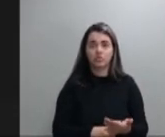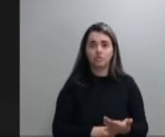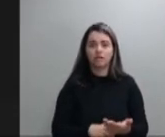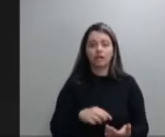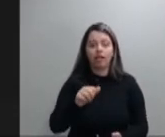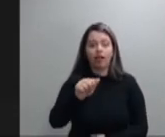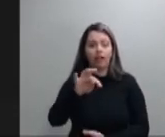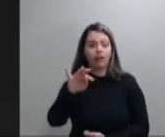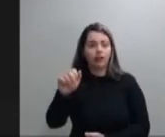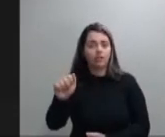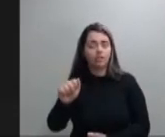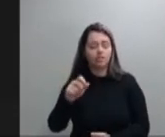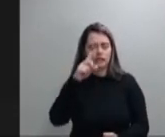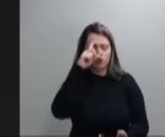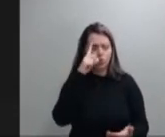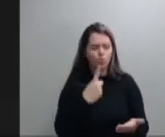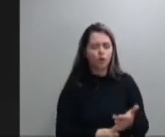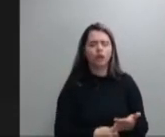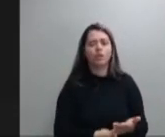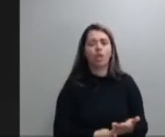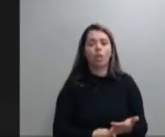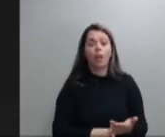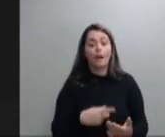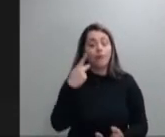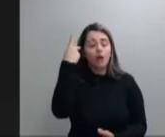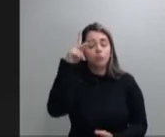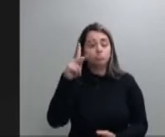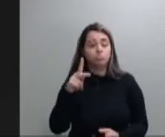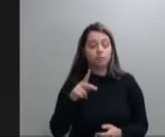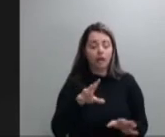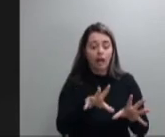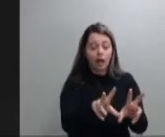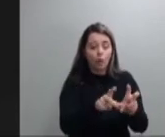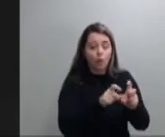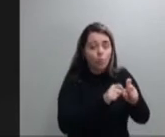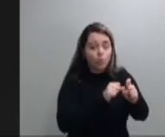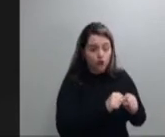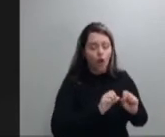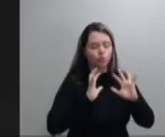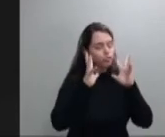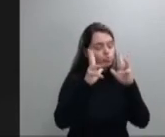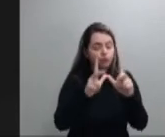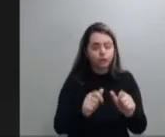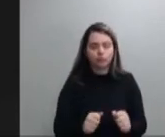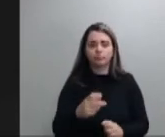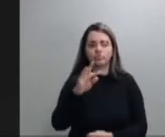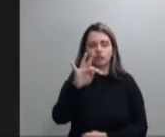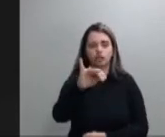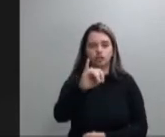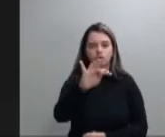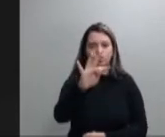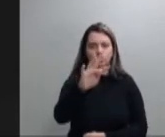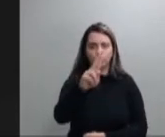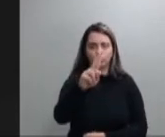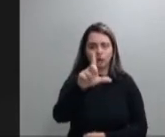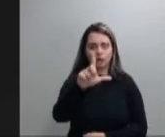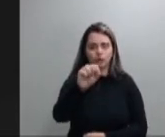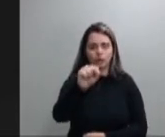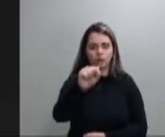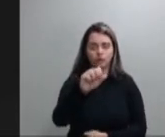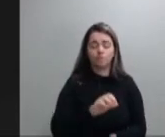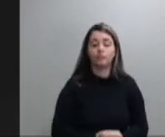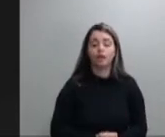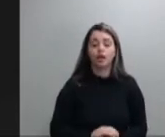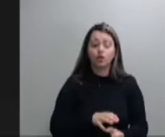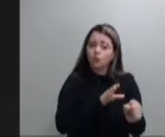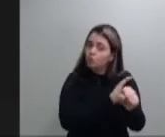fim de que fosse estabelecida data limite para aquisição de todos os títulos referidos no item 13.1 do edital de abertura do concurso